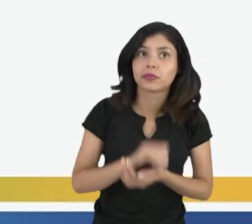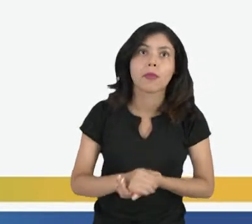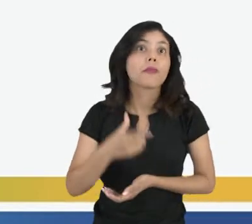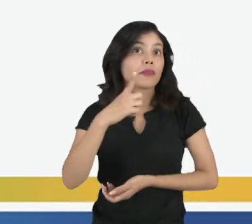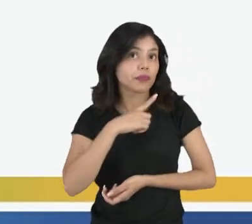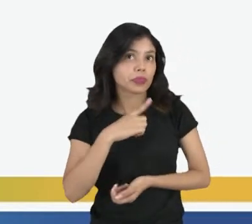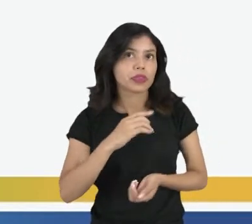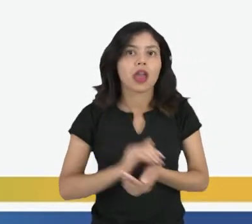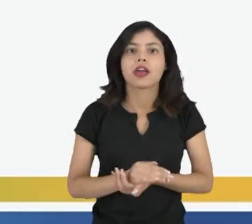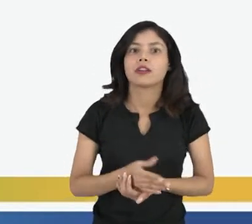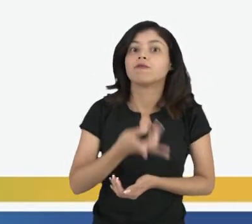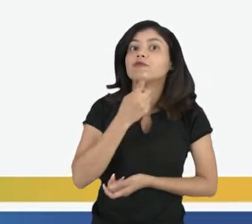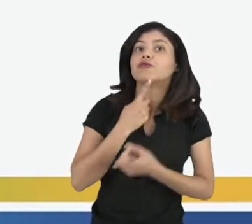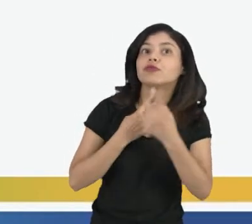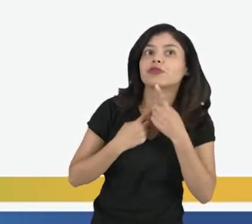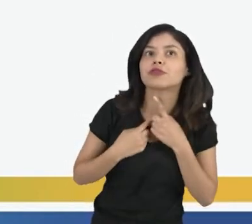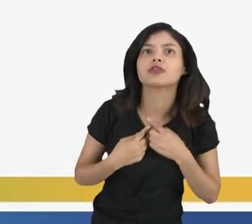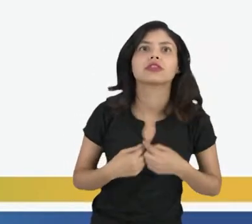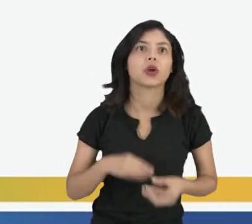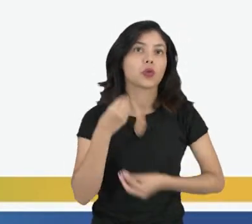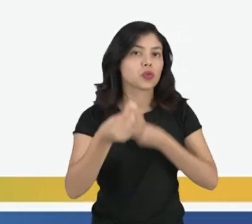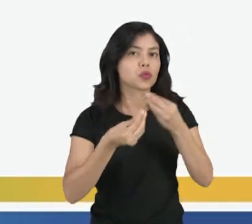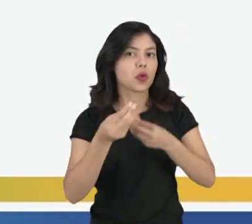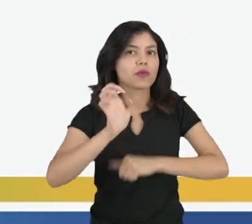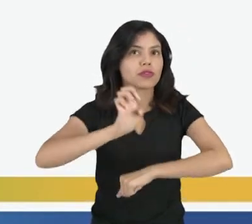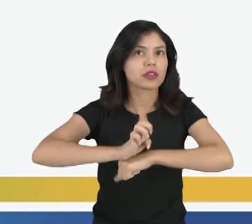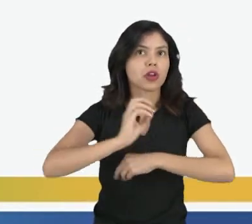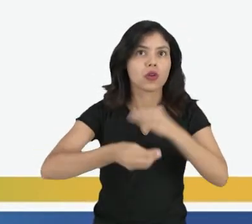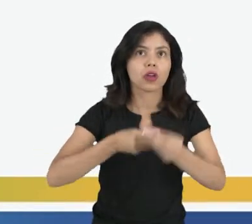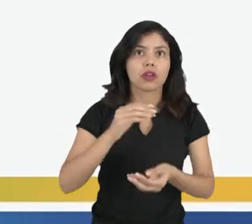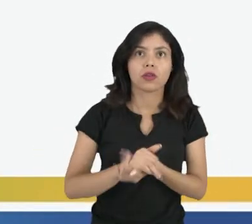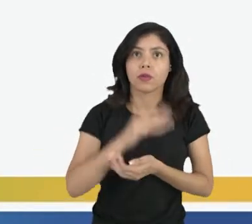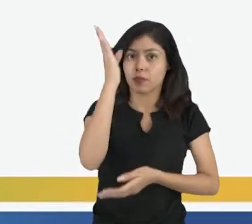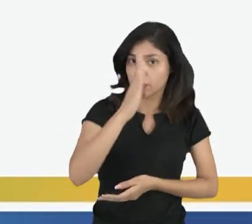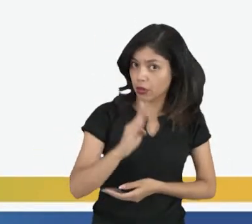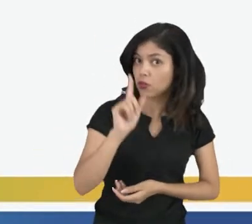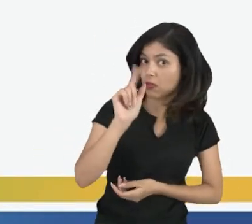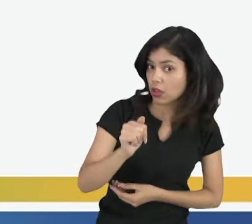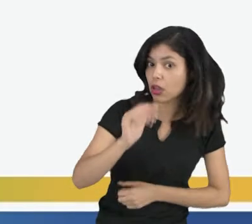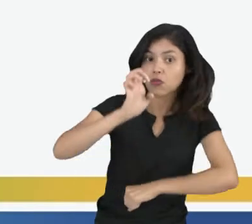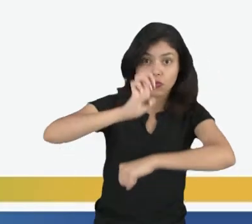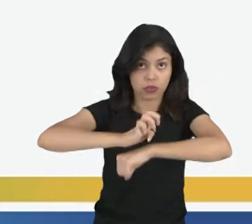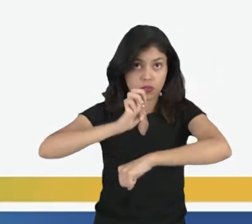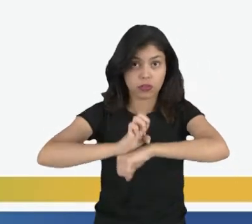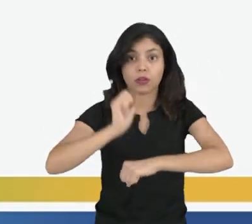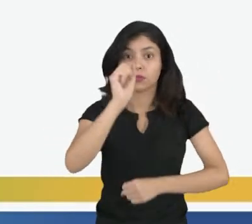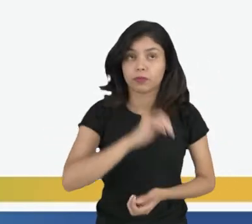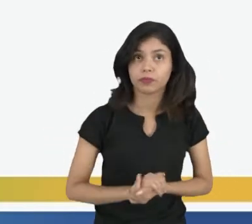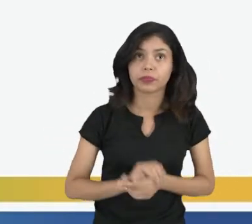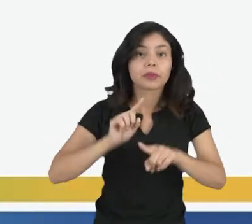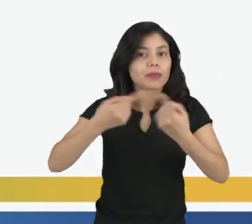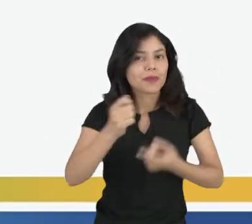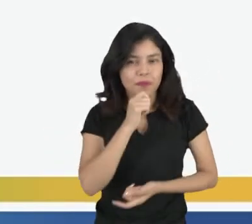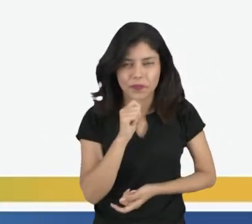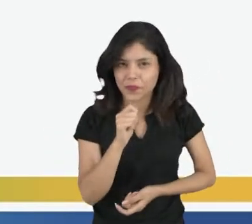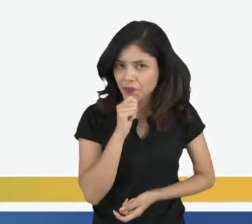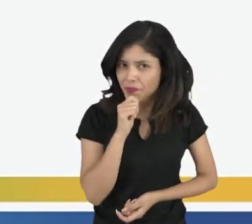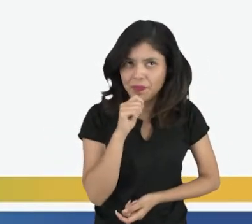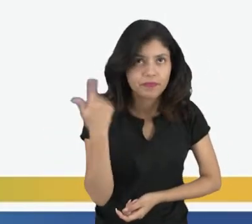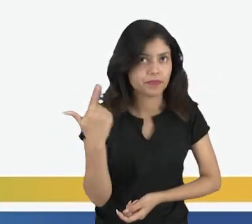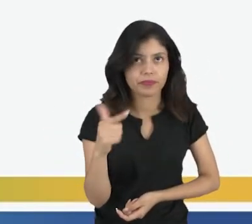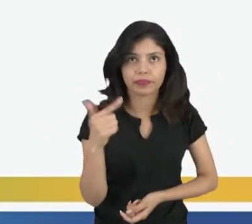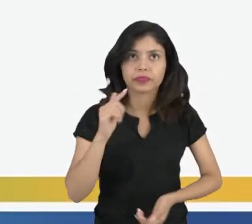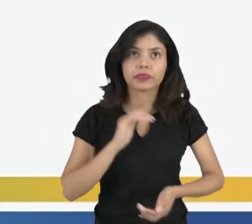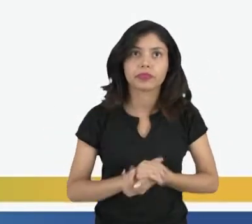Nações que almejam constitui-se como estado assim como é o Brasil estado-nação mas ainda não